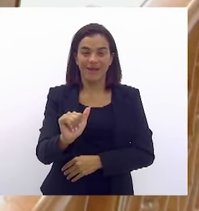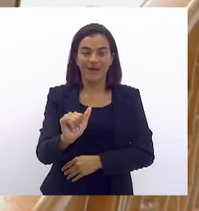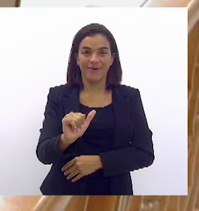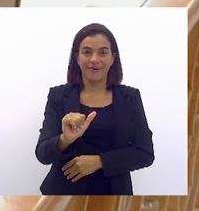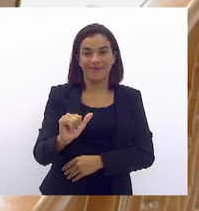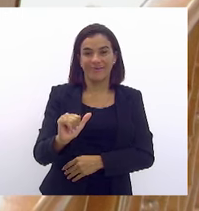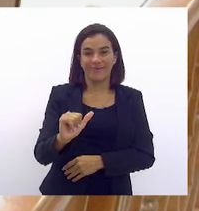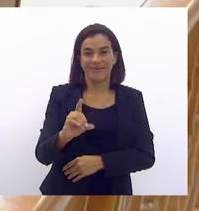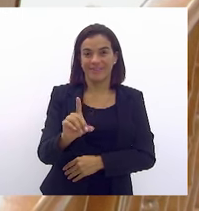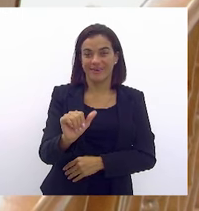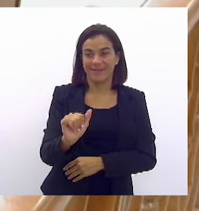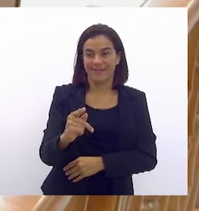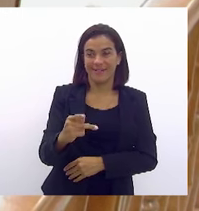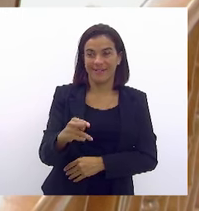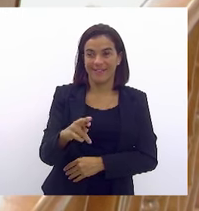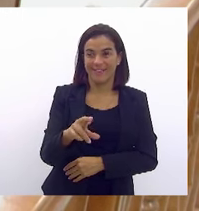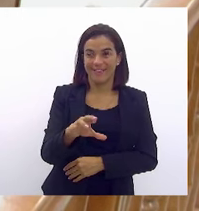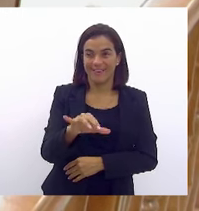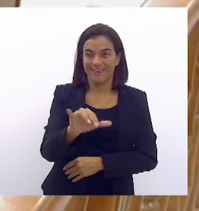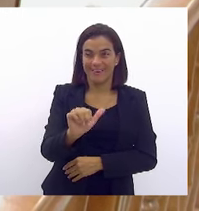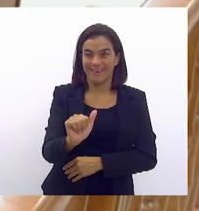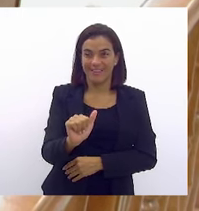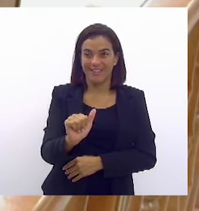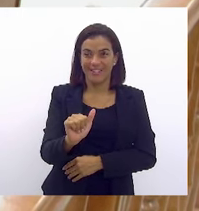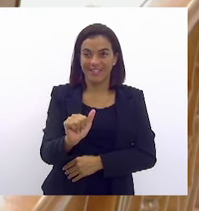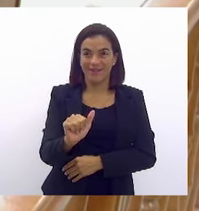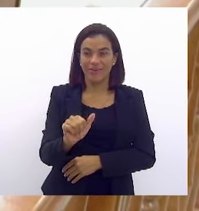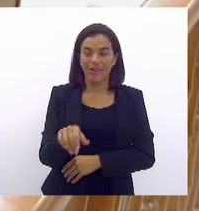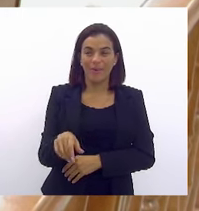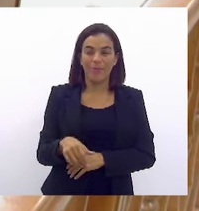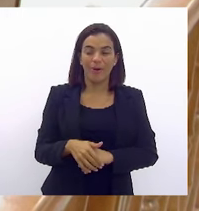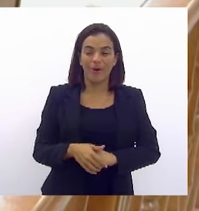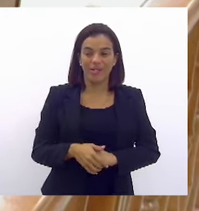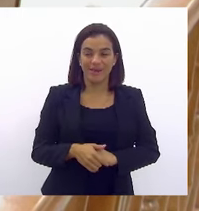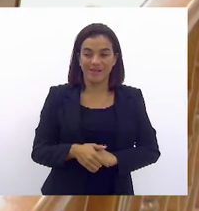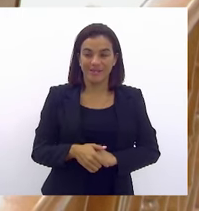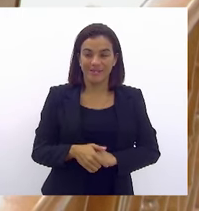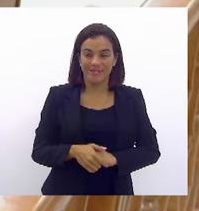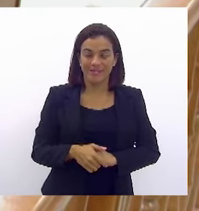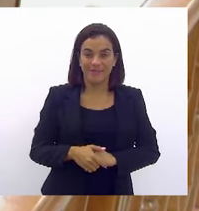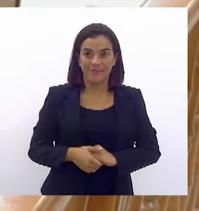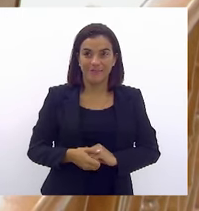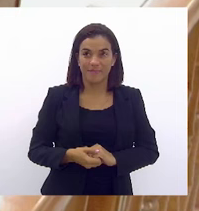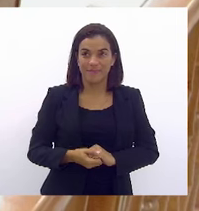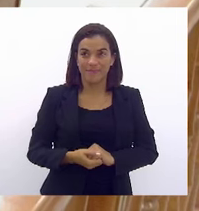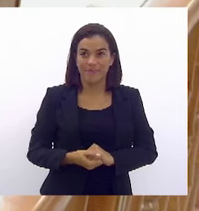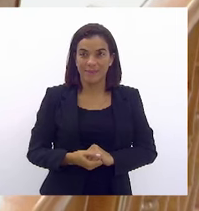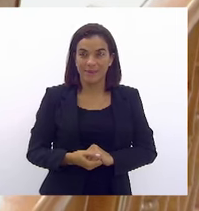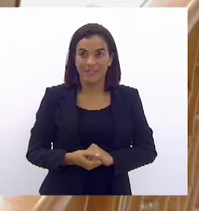Aproveita e já disse seu nome que eu não consegui ler, vem. Lara. Lara B.